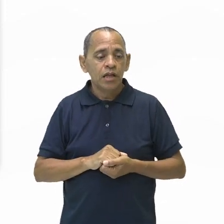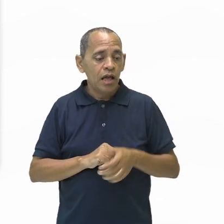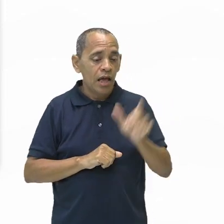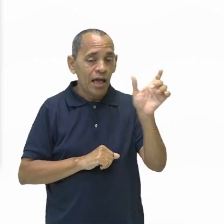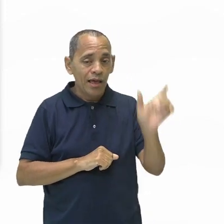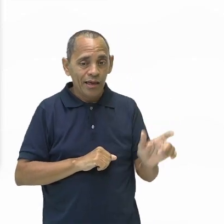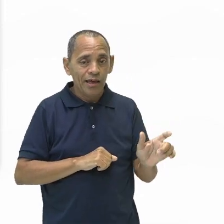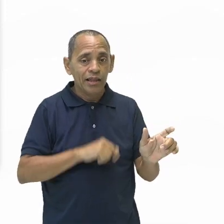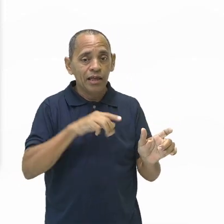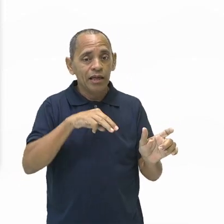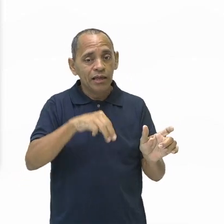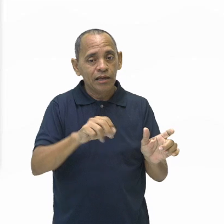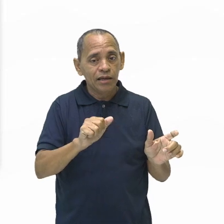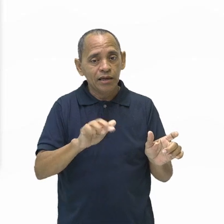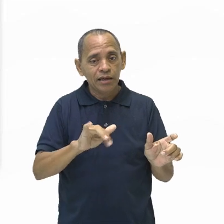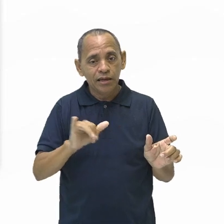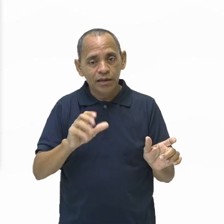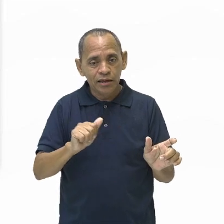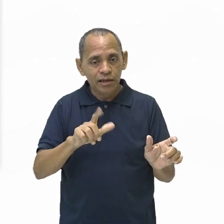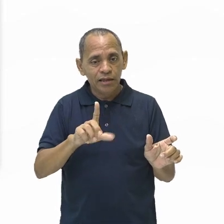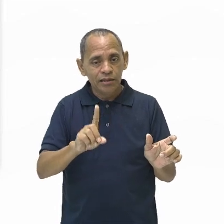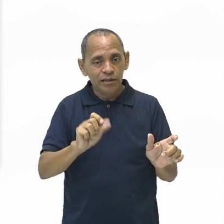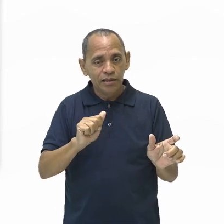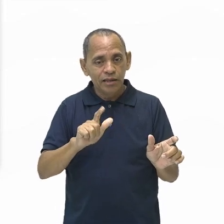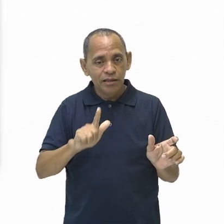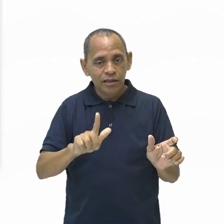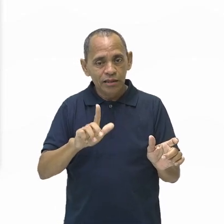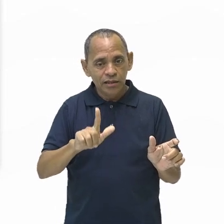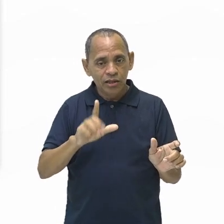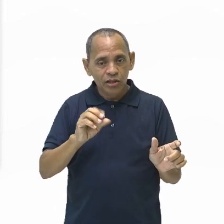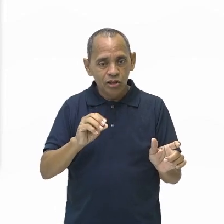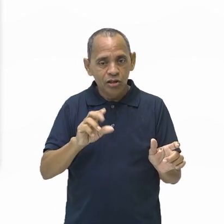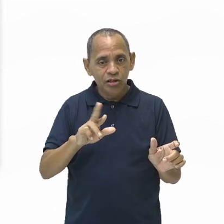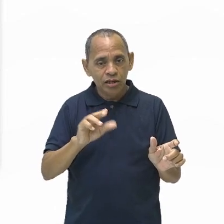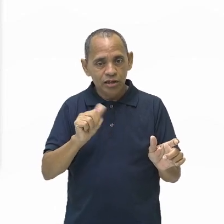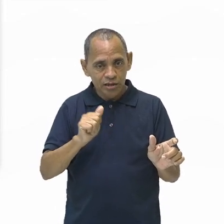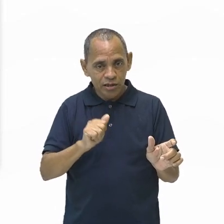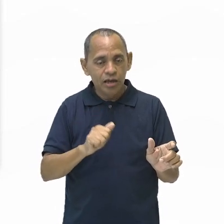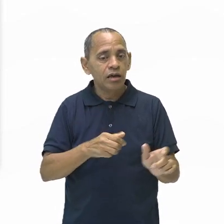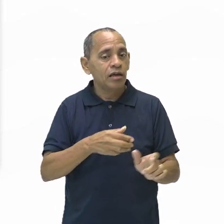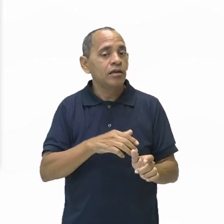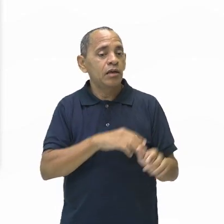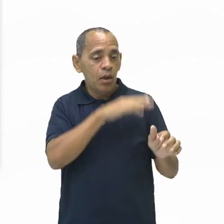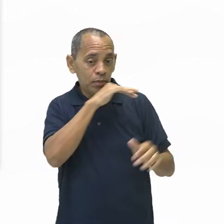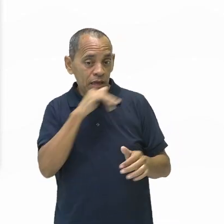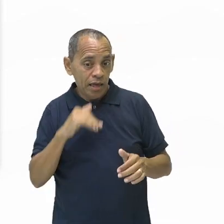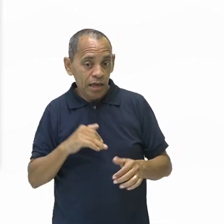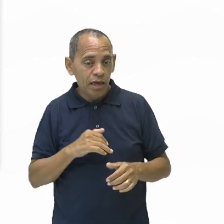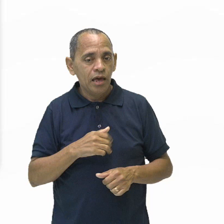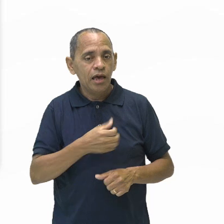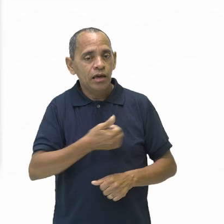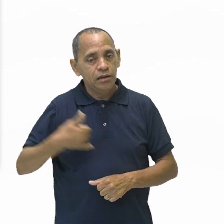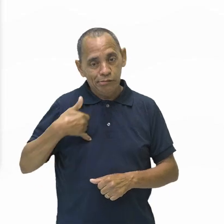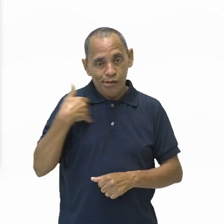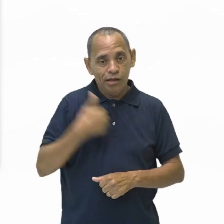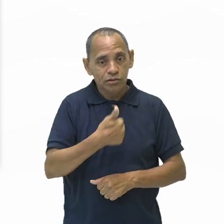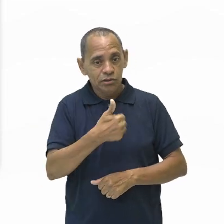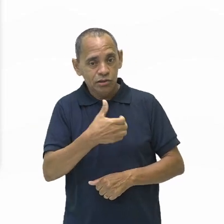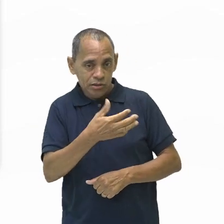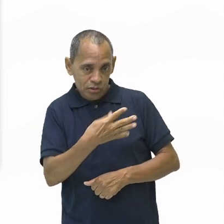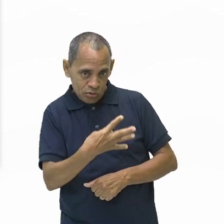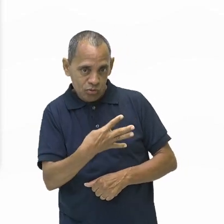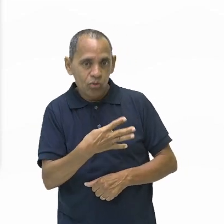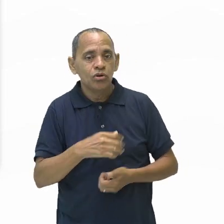de nascença, é uma menina de 14 anos, vou contar aqui rapidinho. É uma menina que ela tem 14 anos, tá bom? E durante a pandemia da